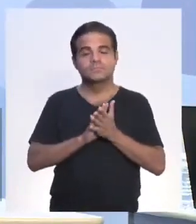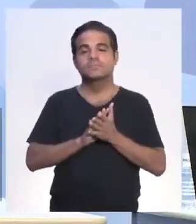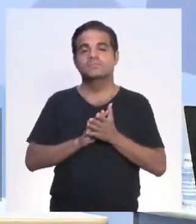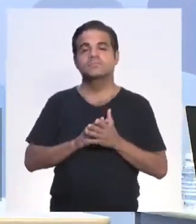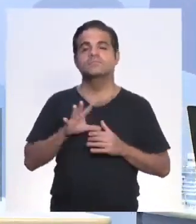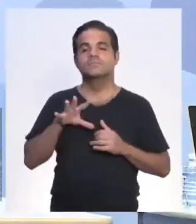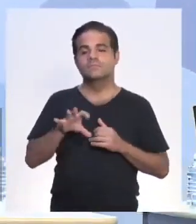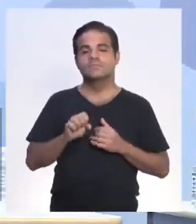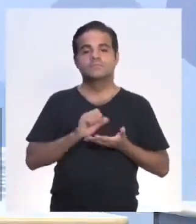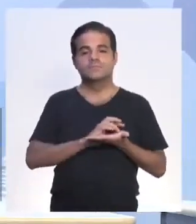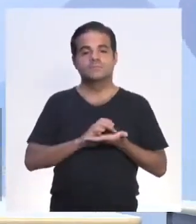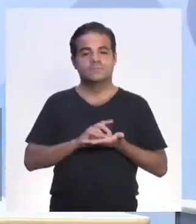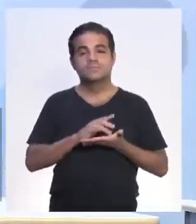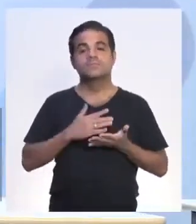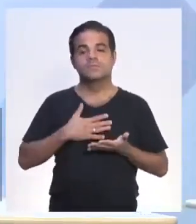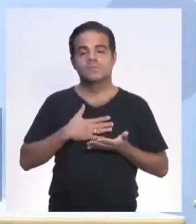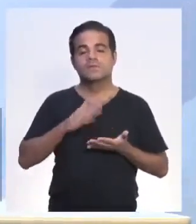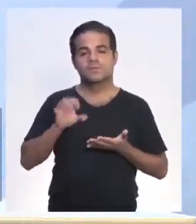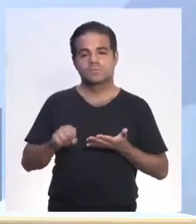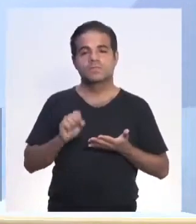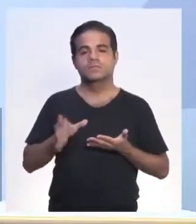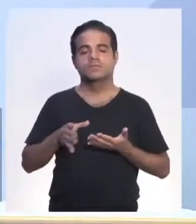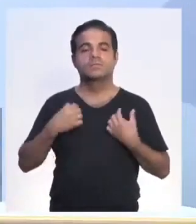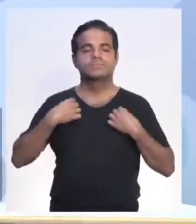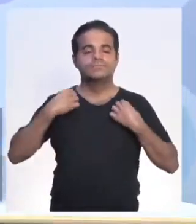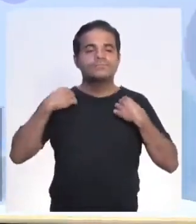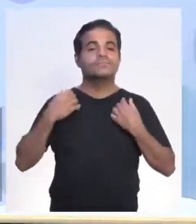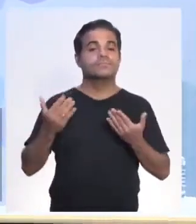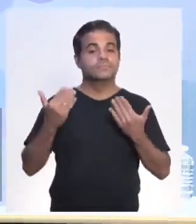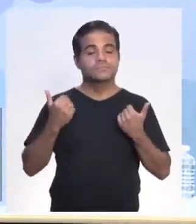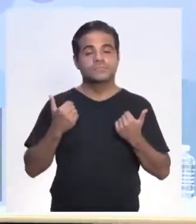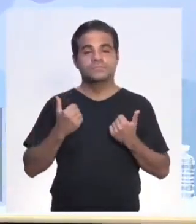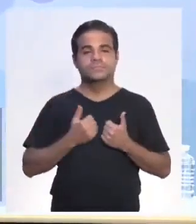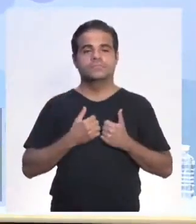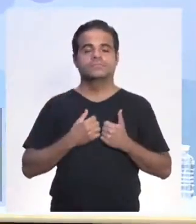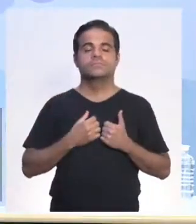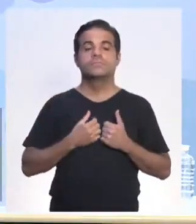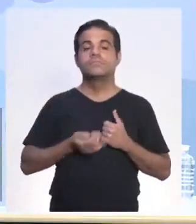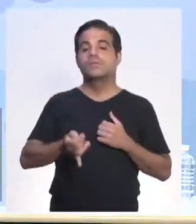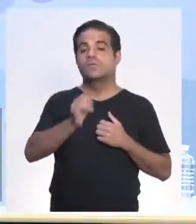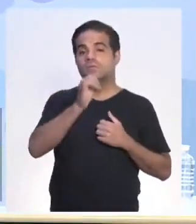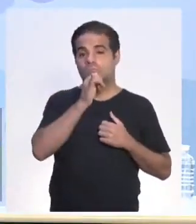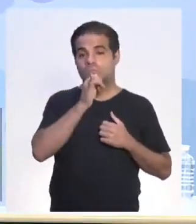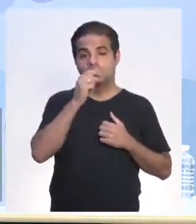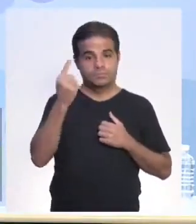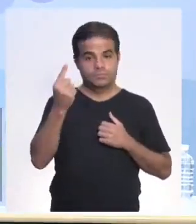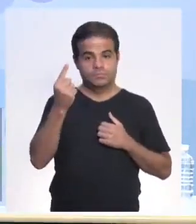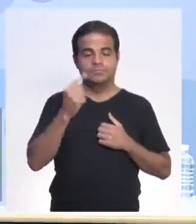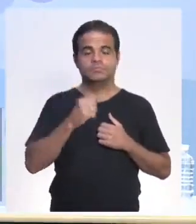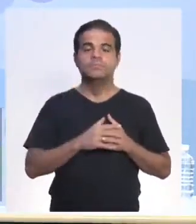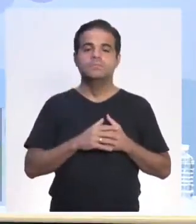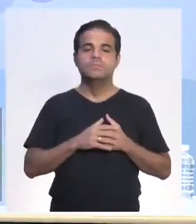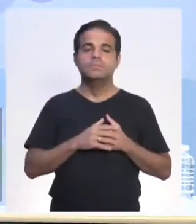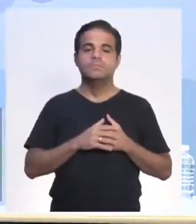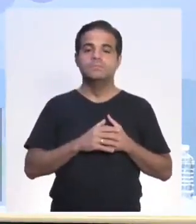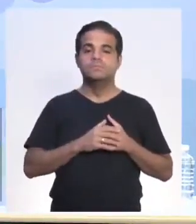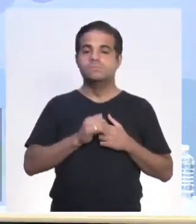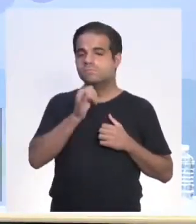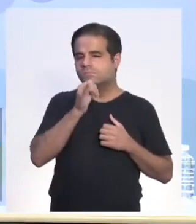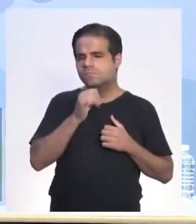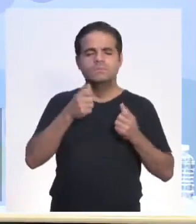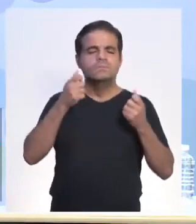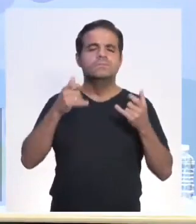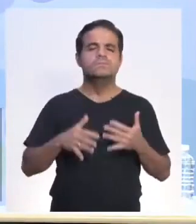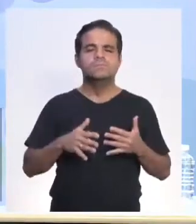já a sua calculadora aí? Eu já peguei a minha aqui. Então, vamos lá. Exemplo 1. O exemplo diz o